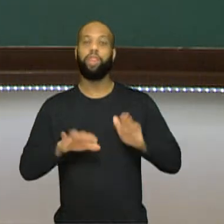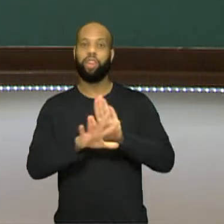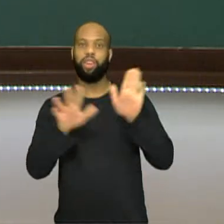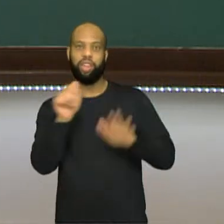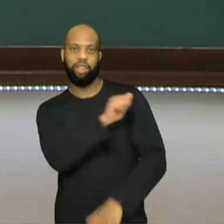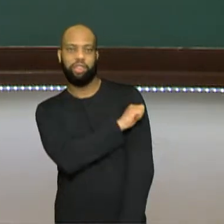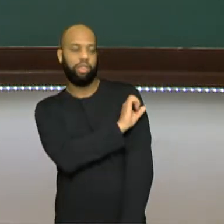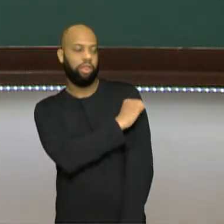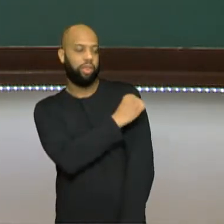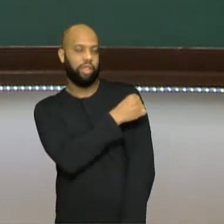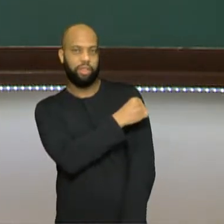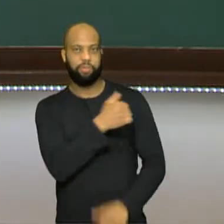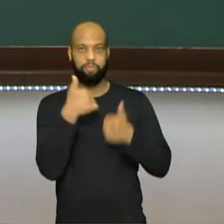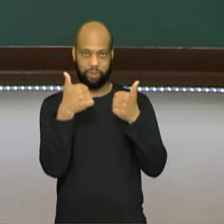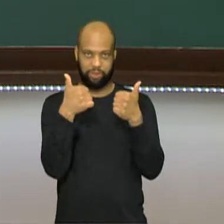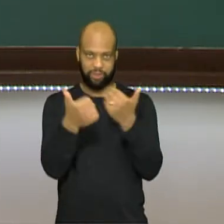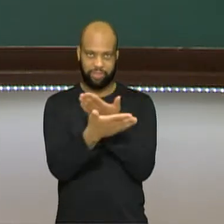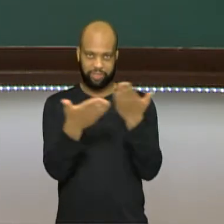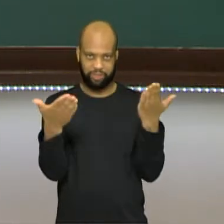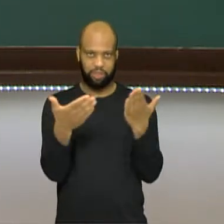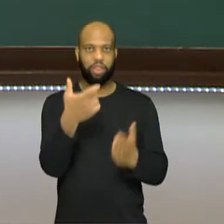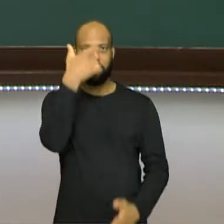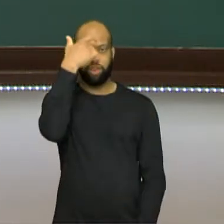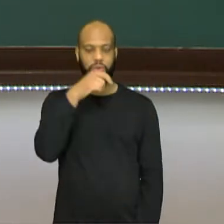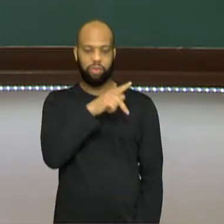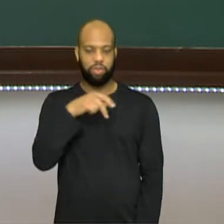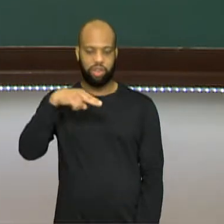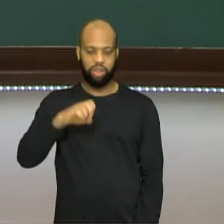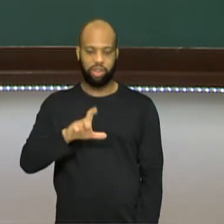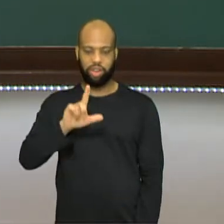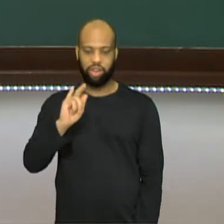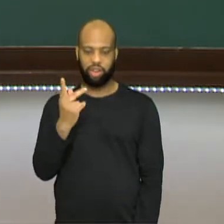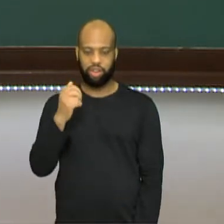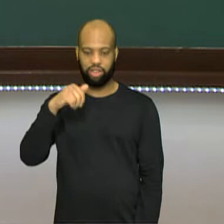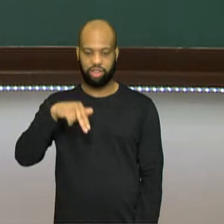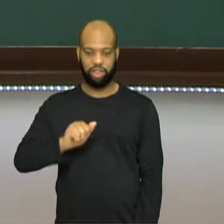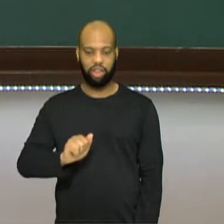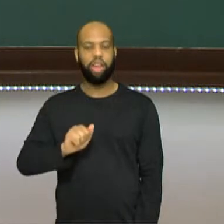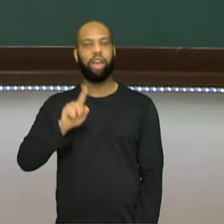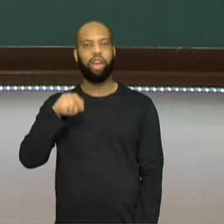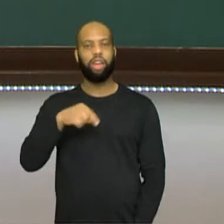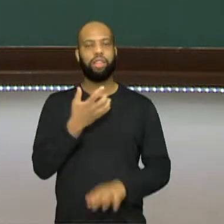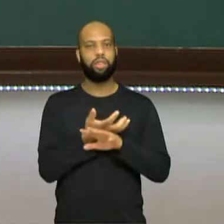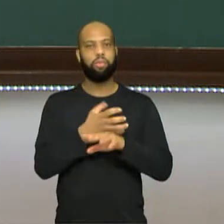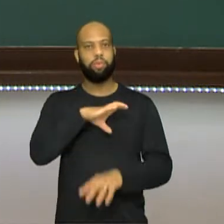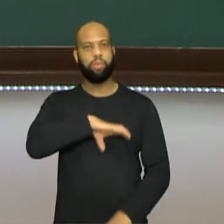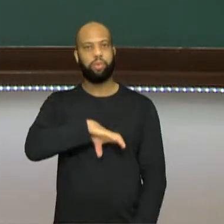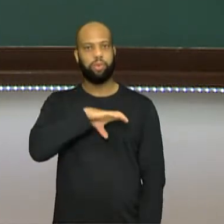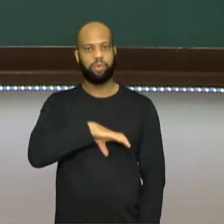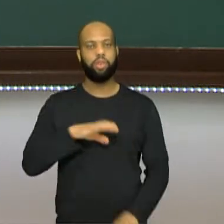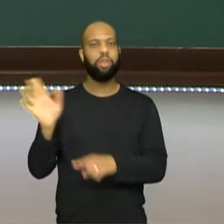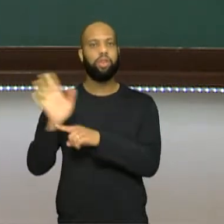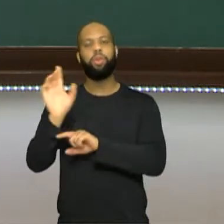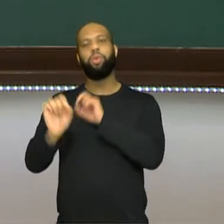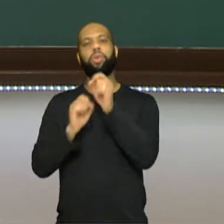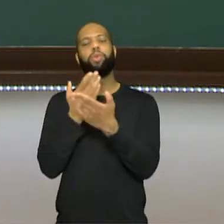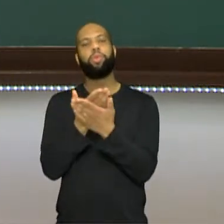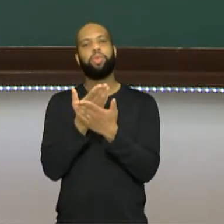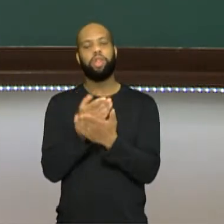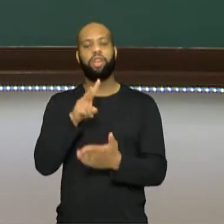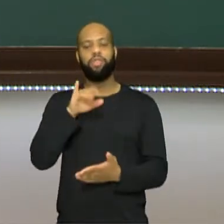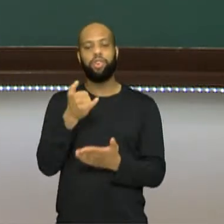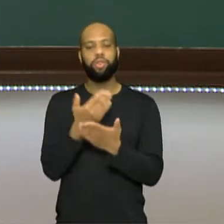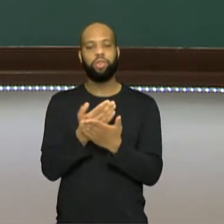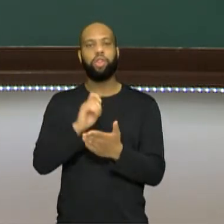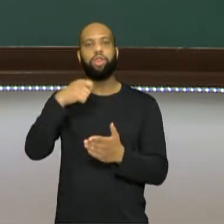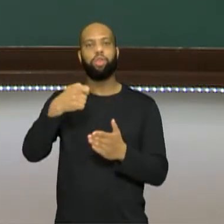Olá, estudantes do 8º ano, tudo bem com vocês? Eu sou a professora Nelinha de Língua Portuguesa e neste vídeo nós vamos falar sobre